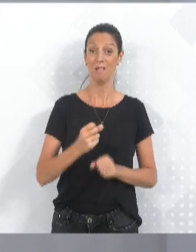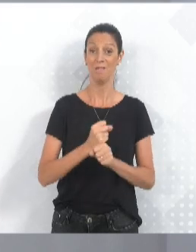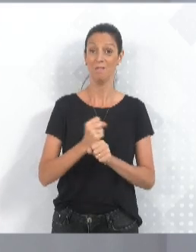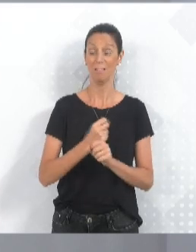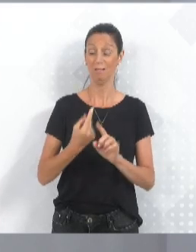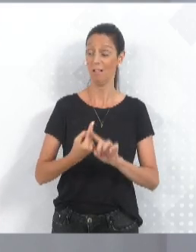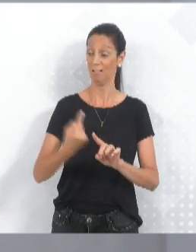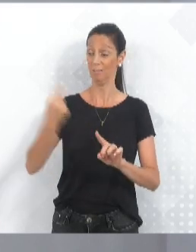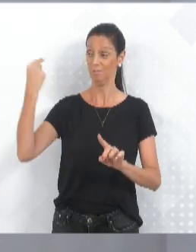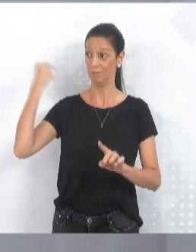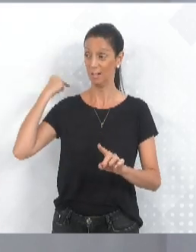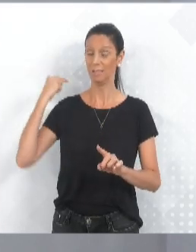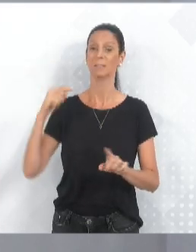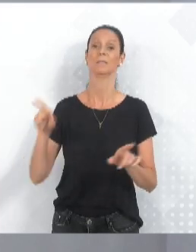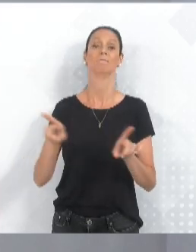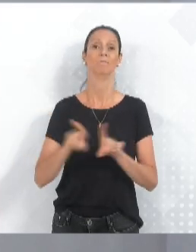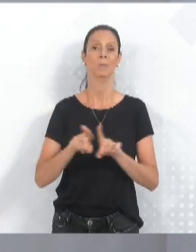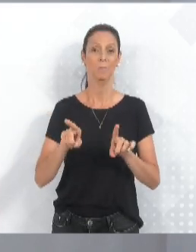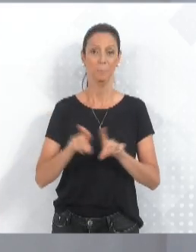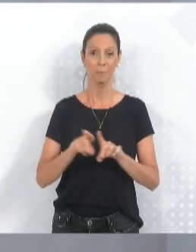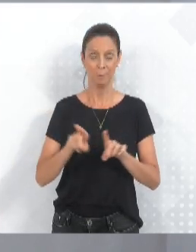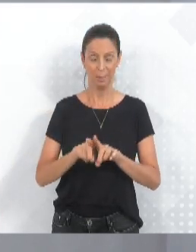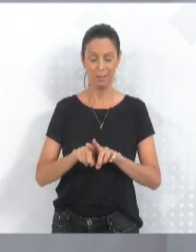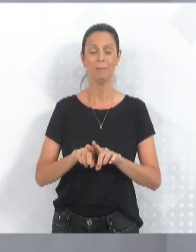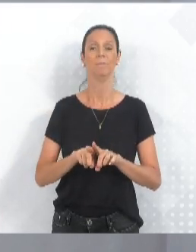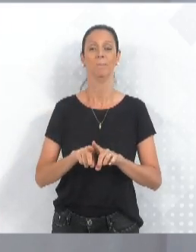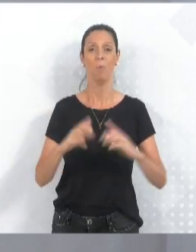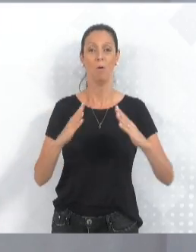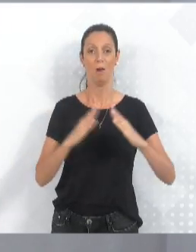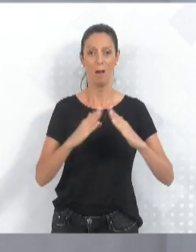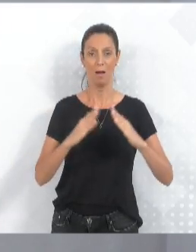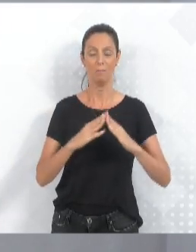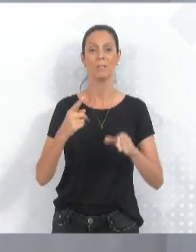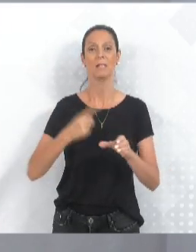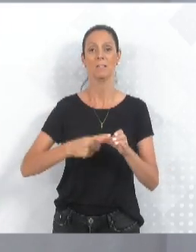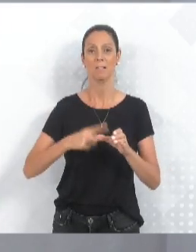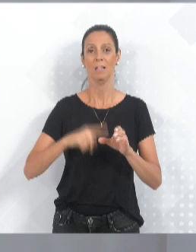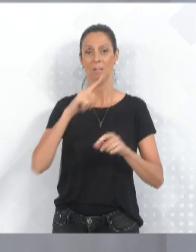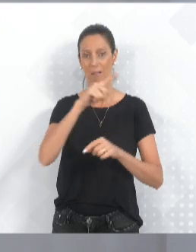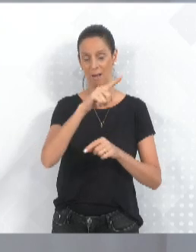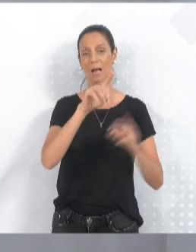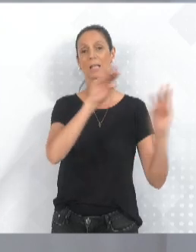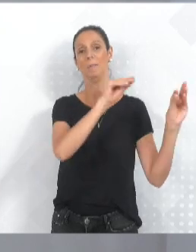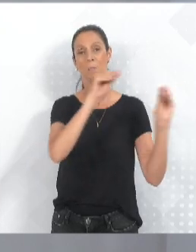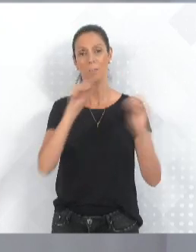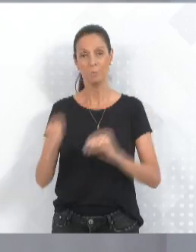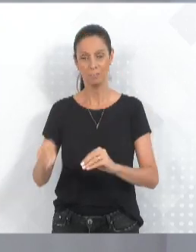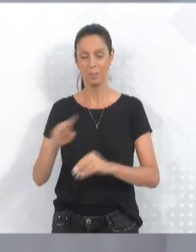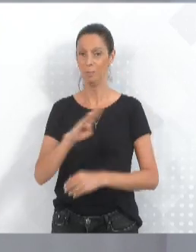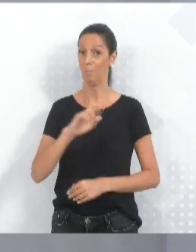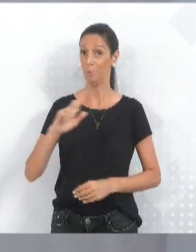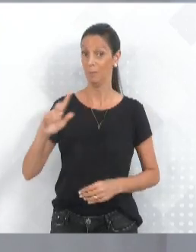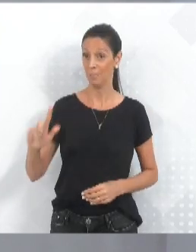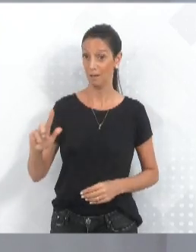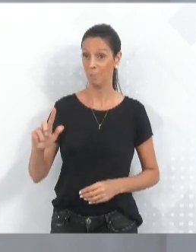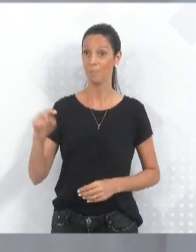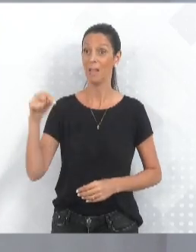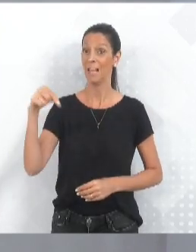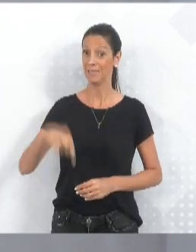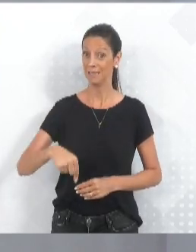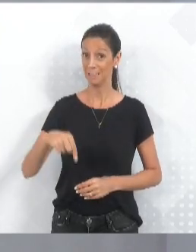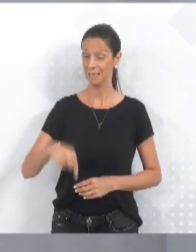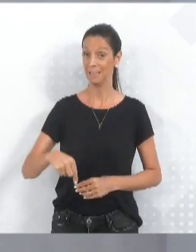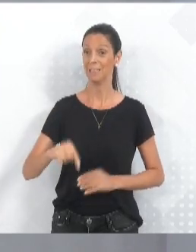Vereador Diego saí de Cruz Alta no Rio Grande do Sul e estou aqui em Blumenau e aqui já